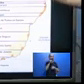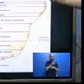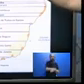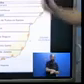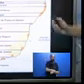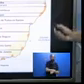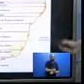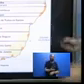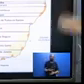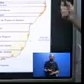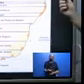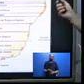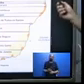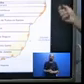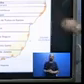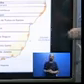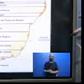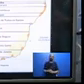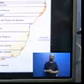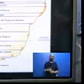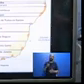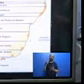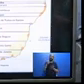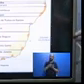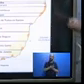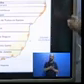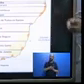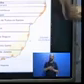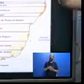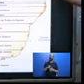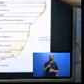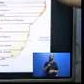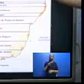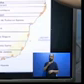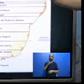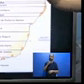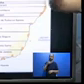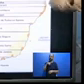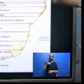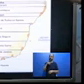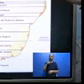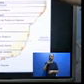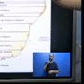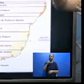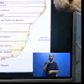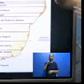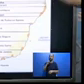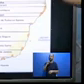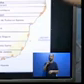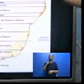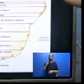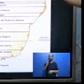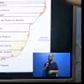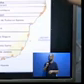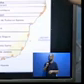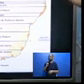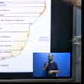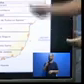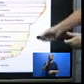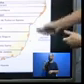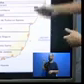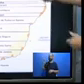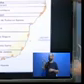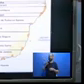tinha deveres, principalmente pagar impostos para a coroa portuguesa, mandar dinheiro, mandar o lucro lá para